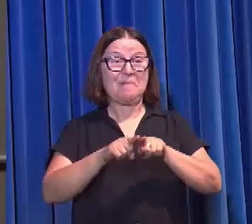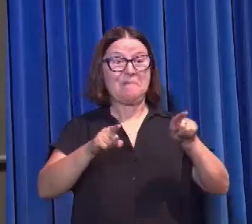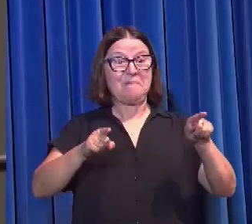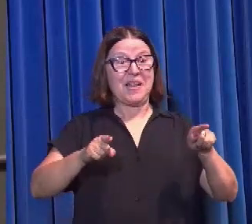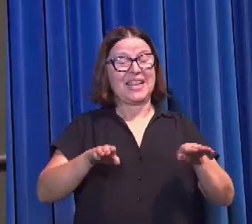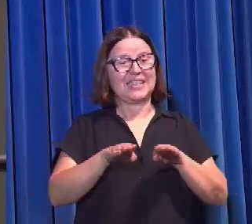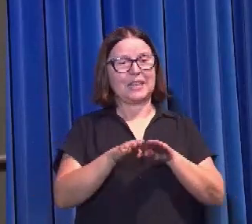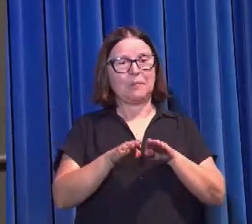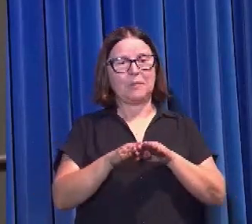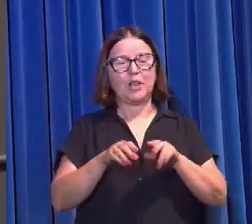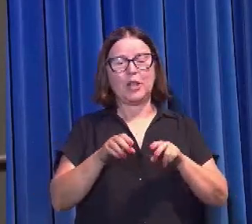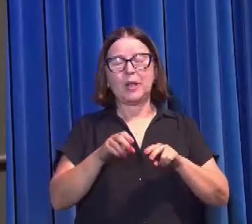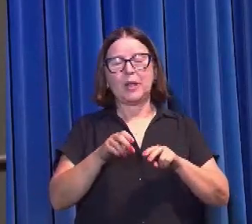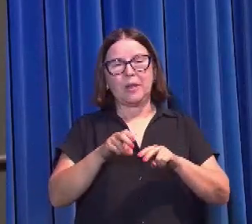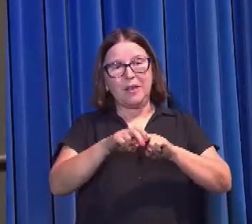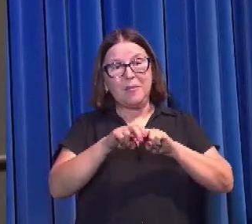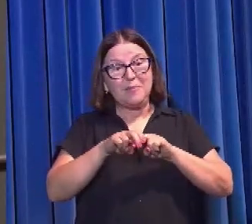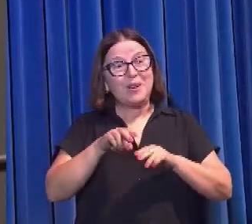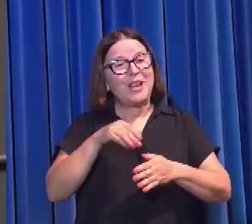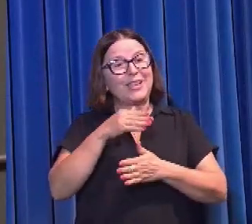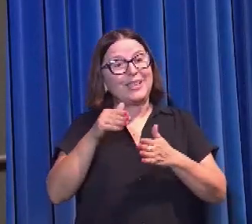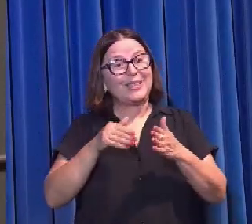vierem a crer em mim, ou seja, eu e você.